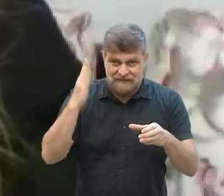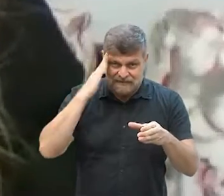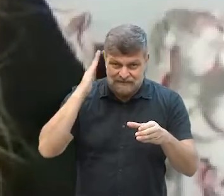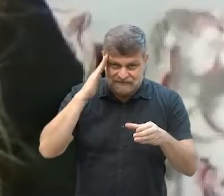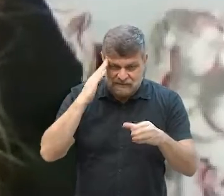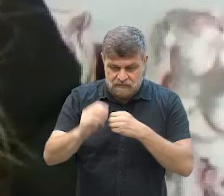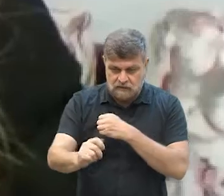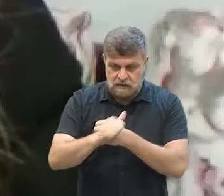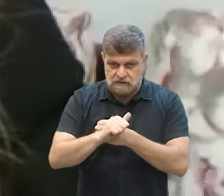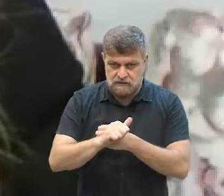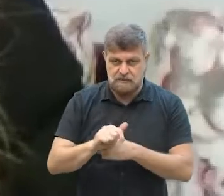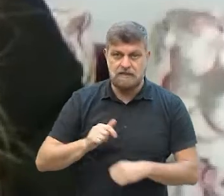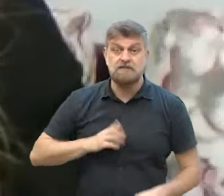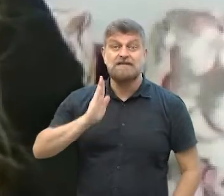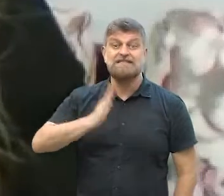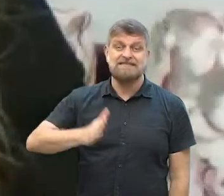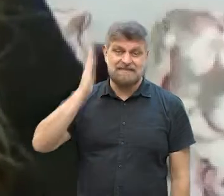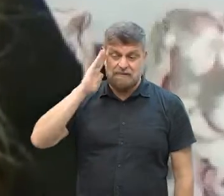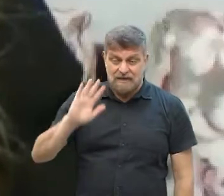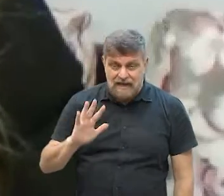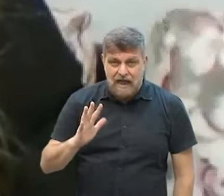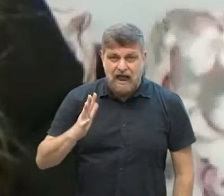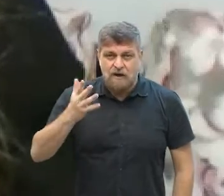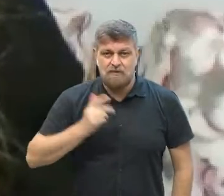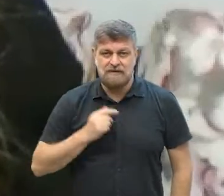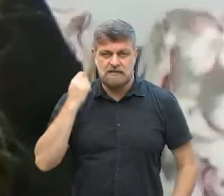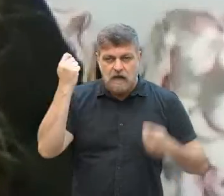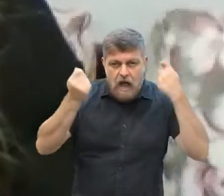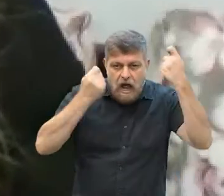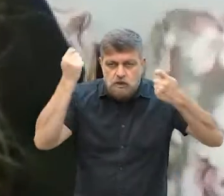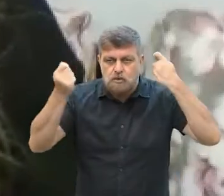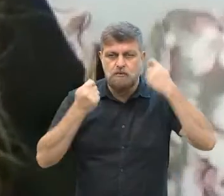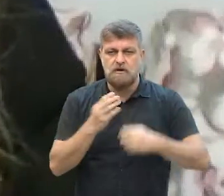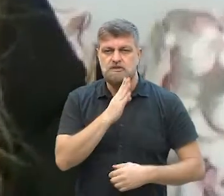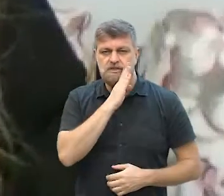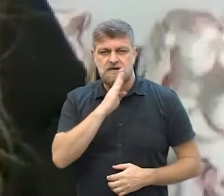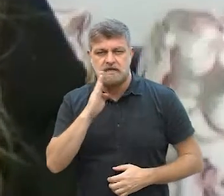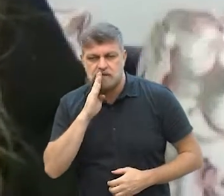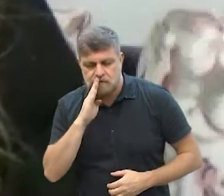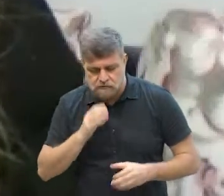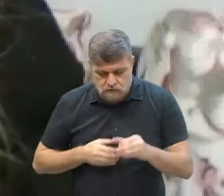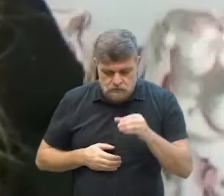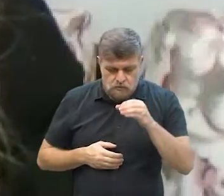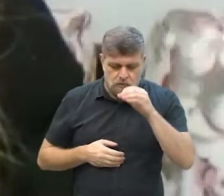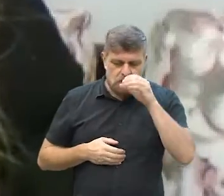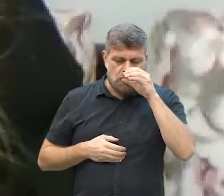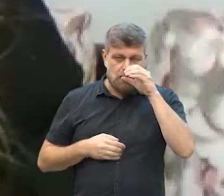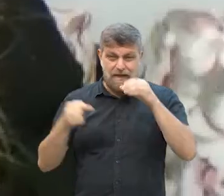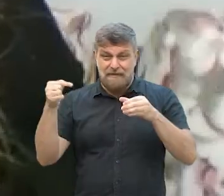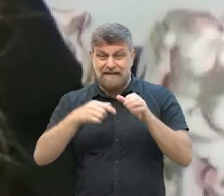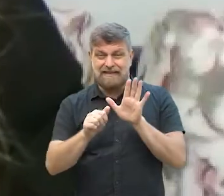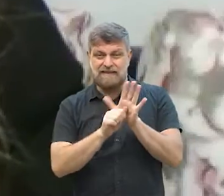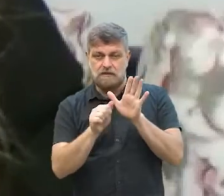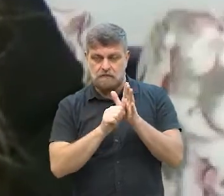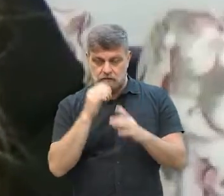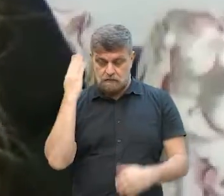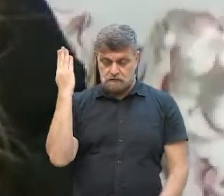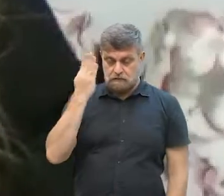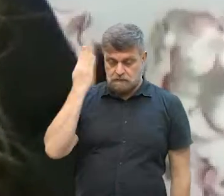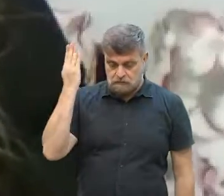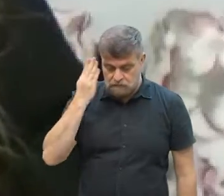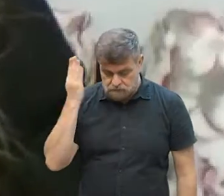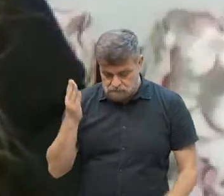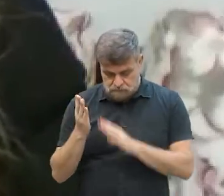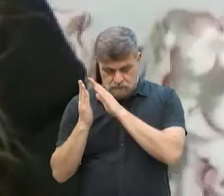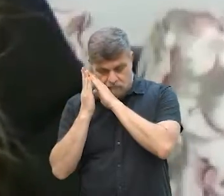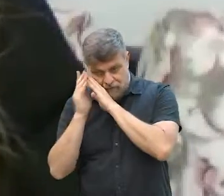Cinderela é um golpe muito comum em casas noturnas e em bares, e a gente desenvolveu esse canudo para tentar ser um instrumento